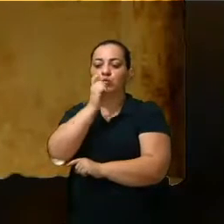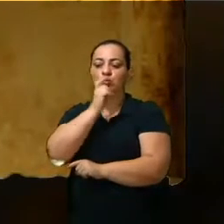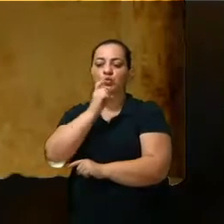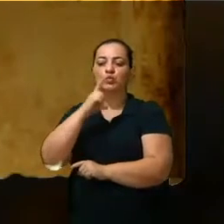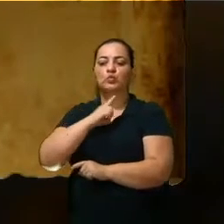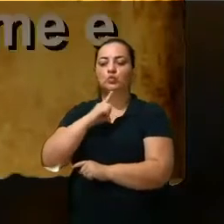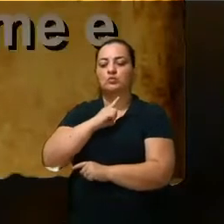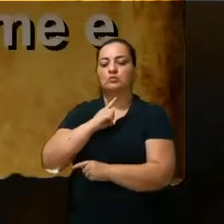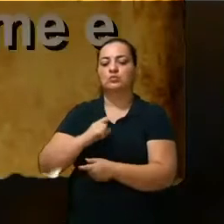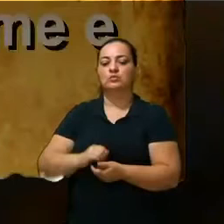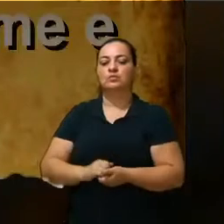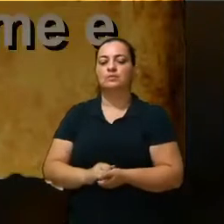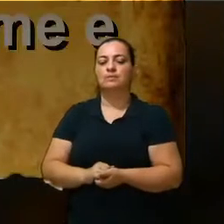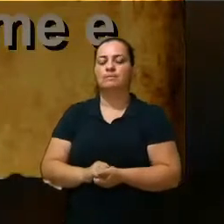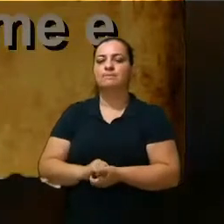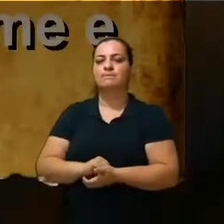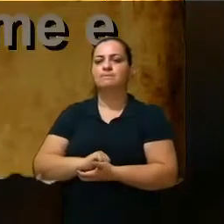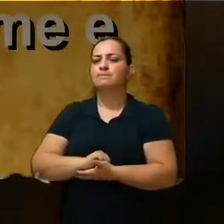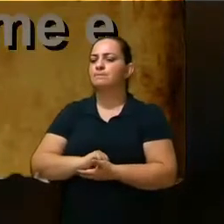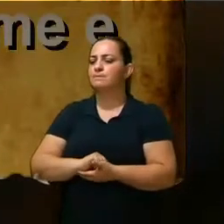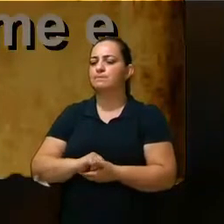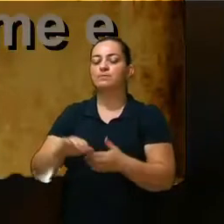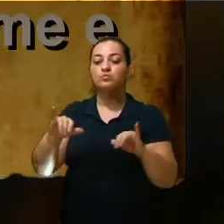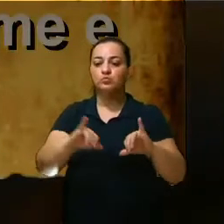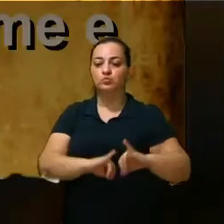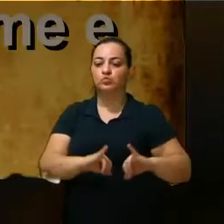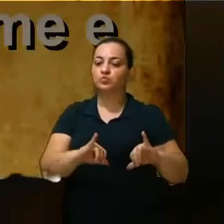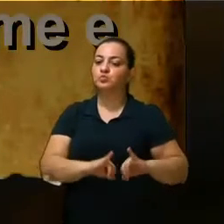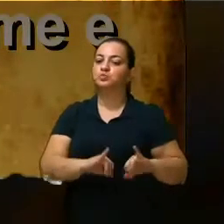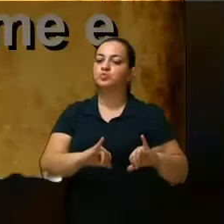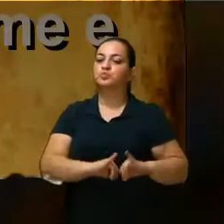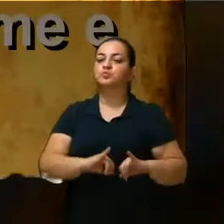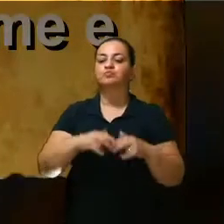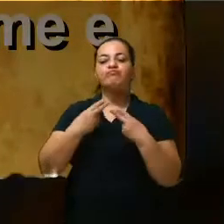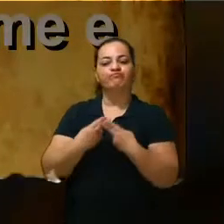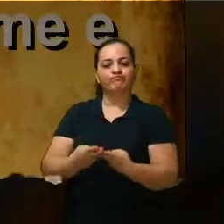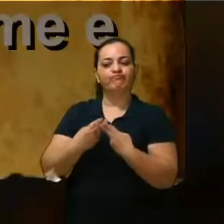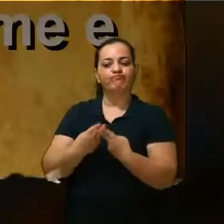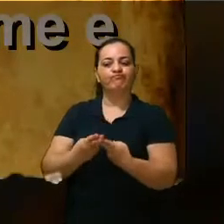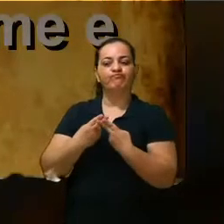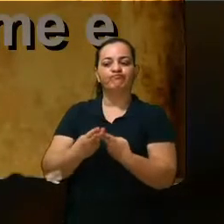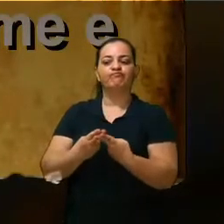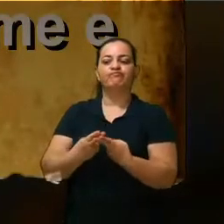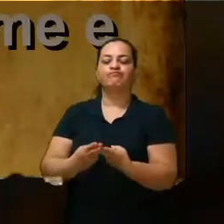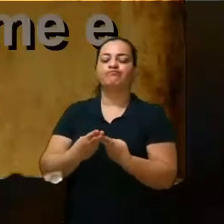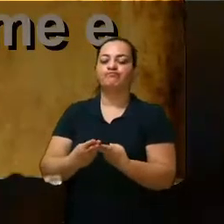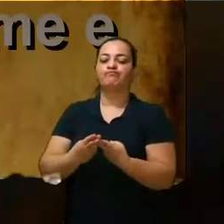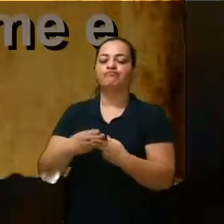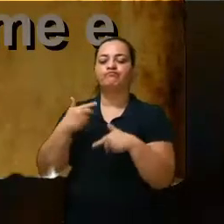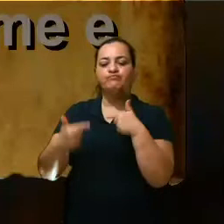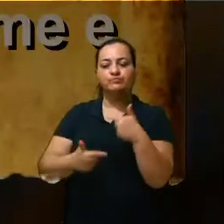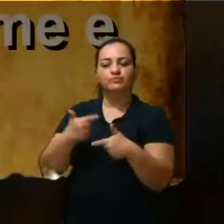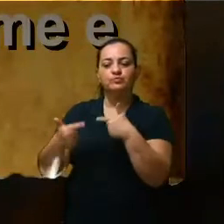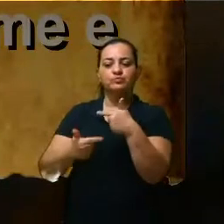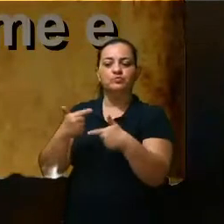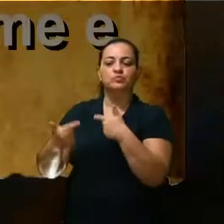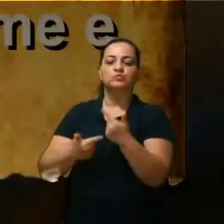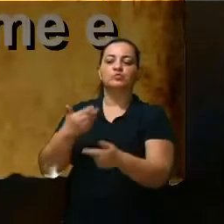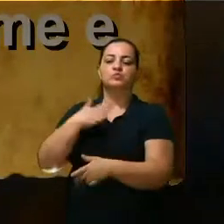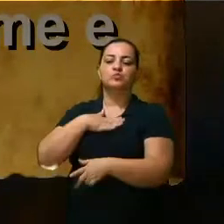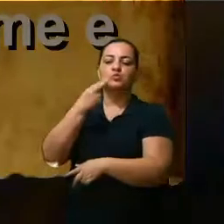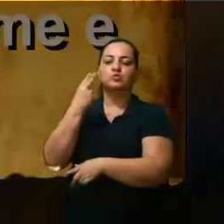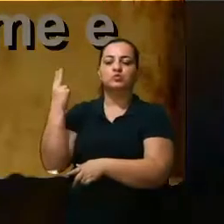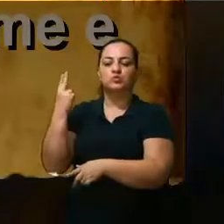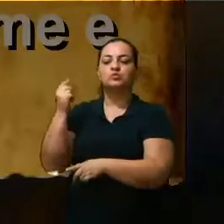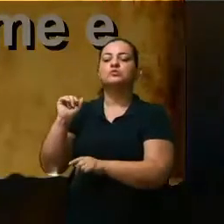mentirosos eu estou Prestes e tem paciência e trabalhaste pelo meu